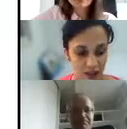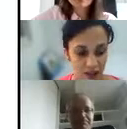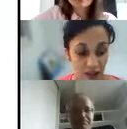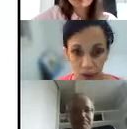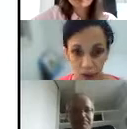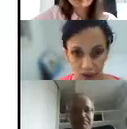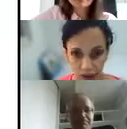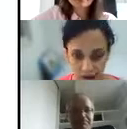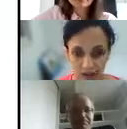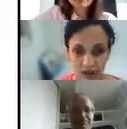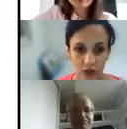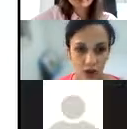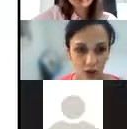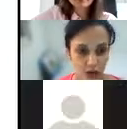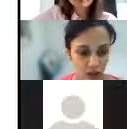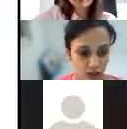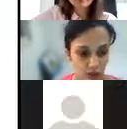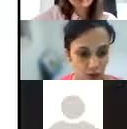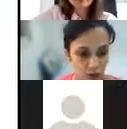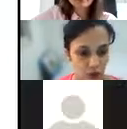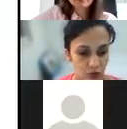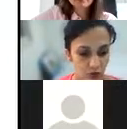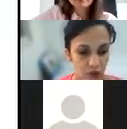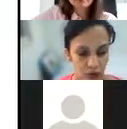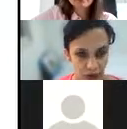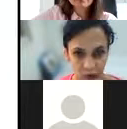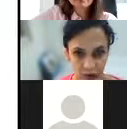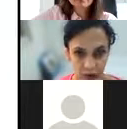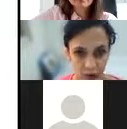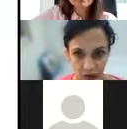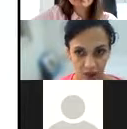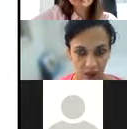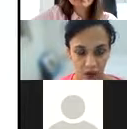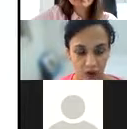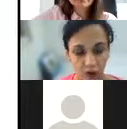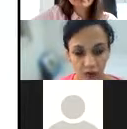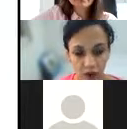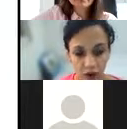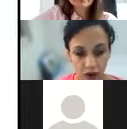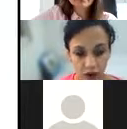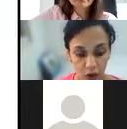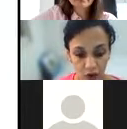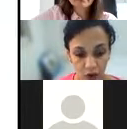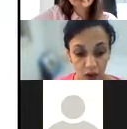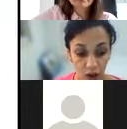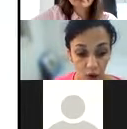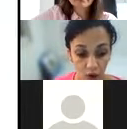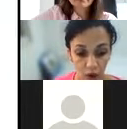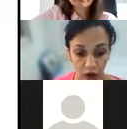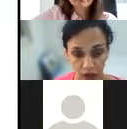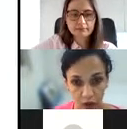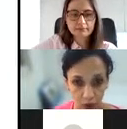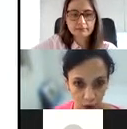né? Meu nome é Thalita, sou aluna, né, do curso de pós-graduação, né, em Educação Profissional e Tecnológica. O